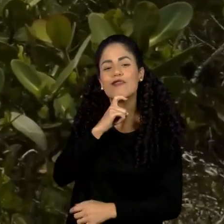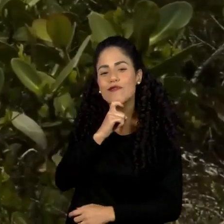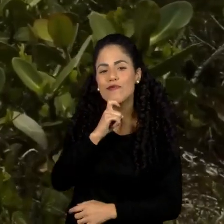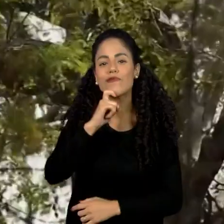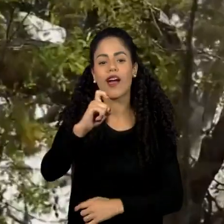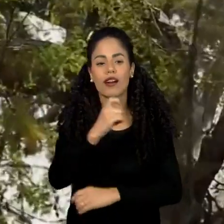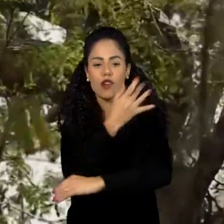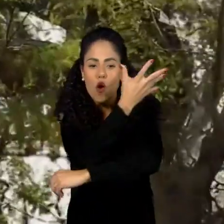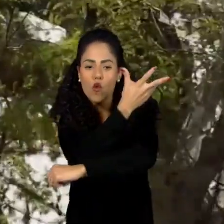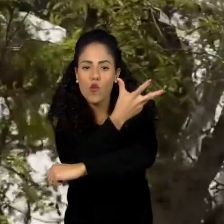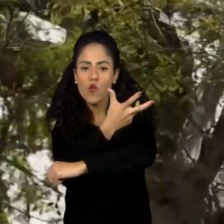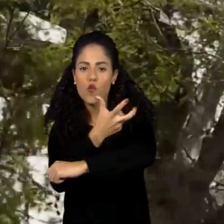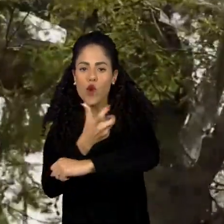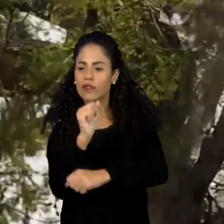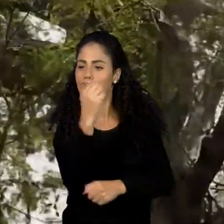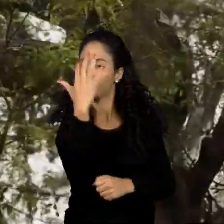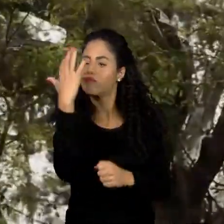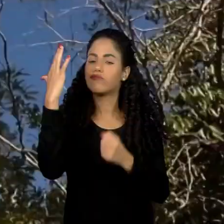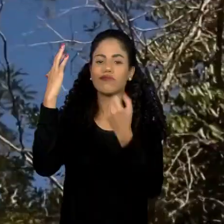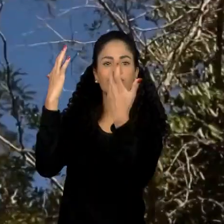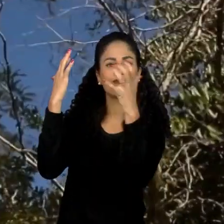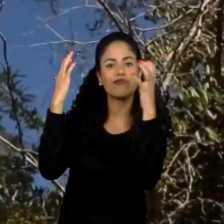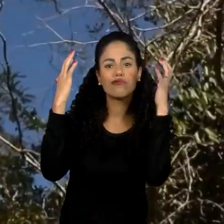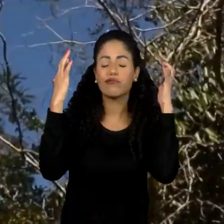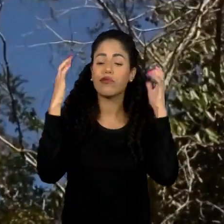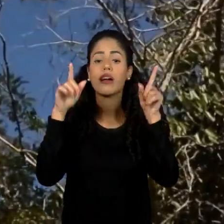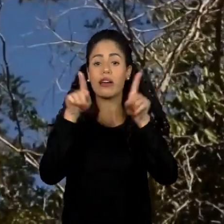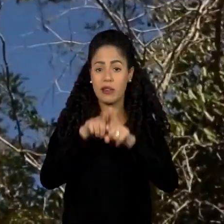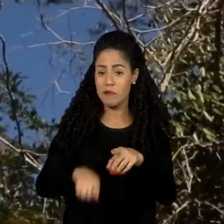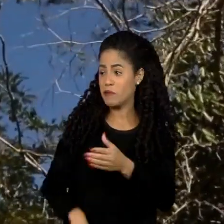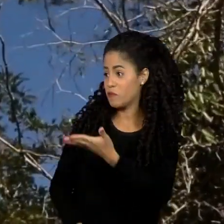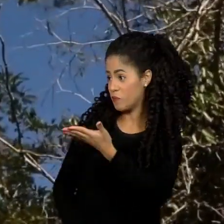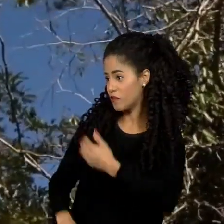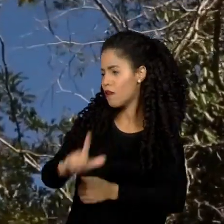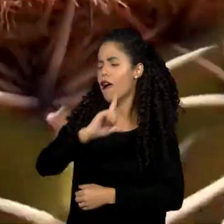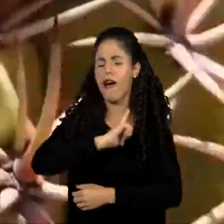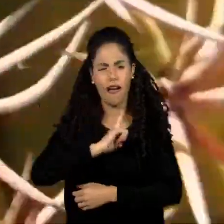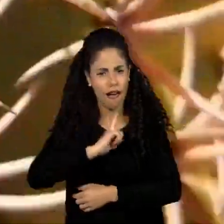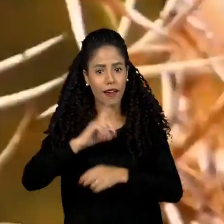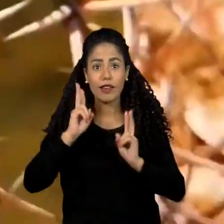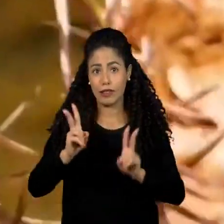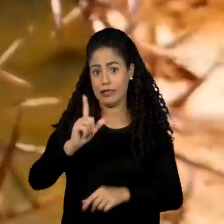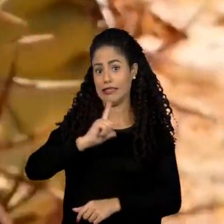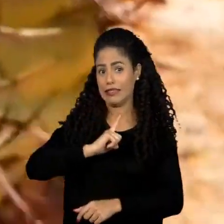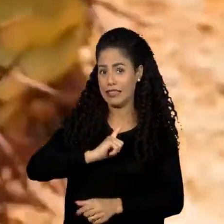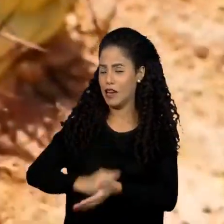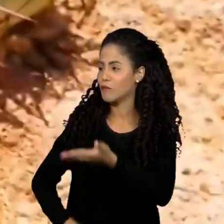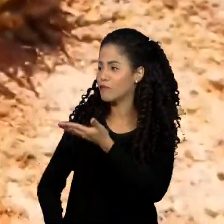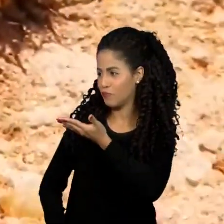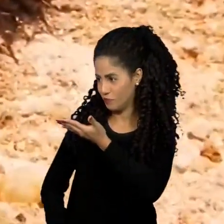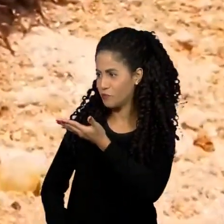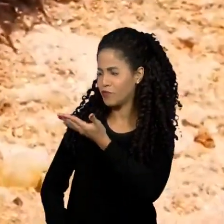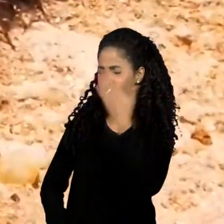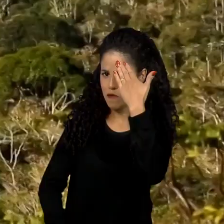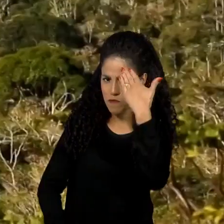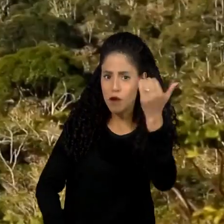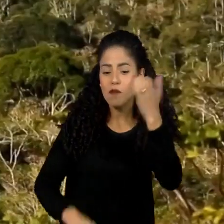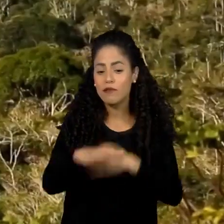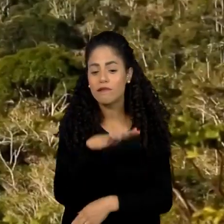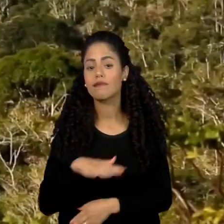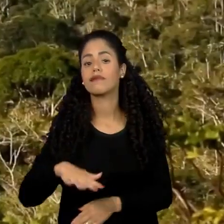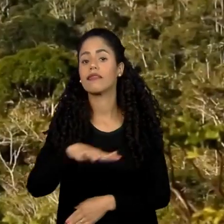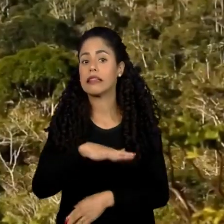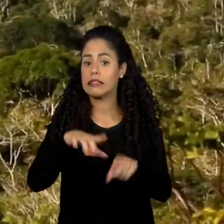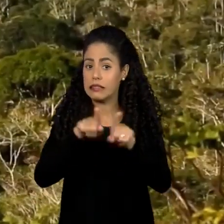vai além dos arbustos retorcidos e dos cactos, como o mandacaru ou o coroa de frade. Ela também